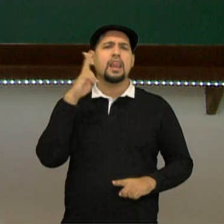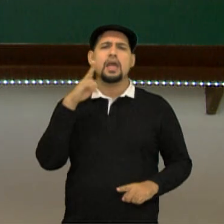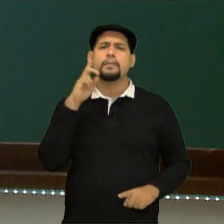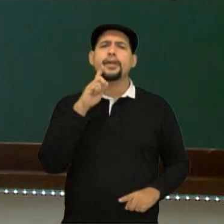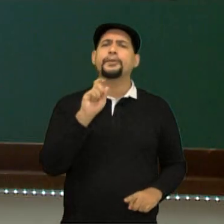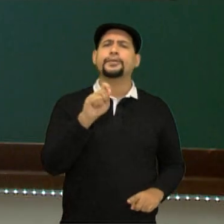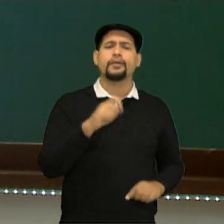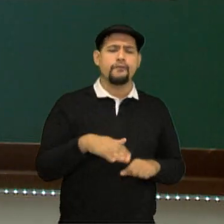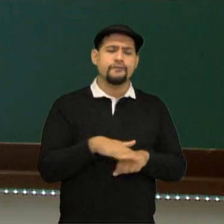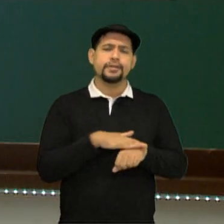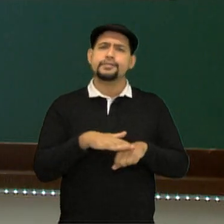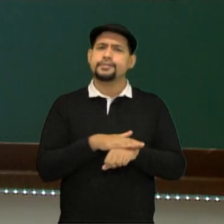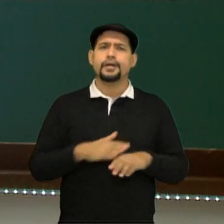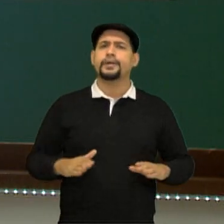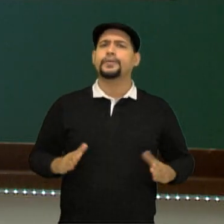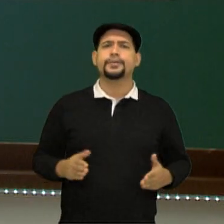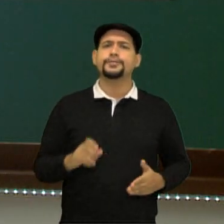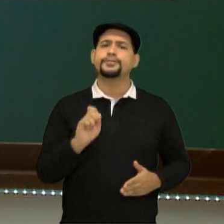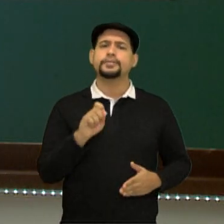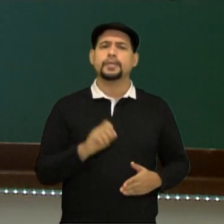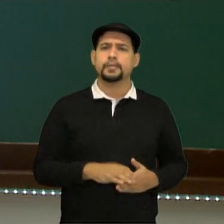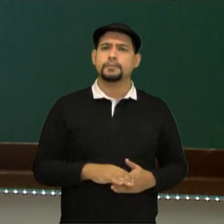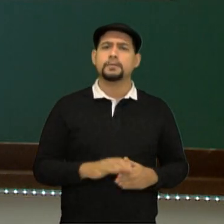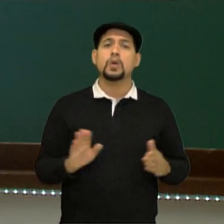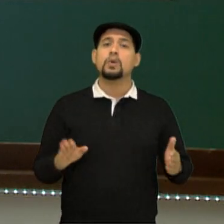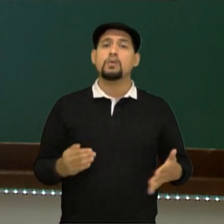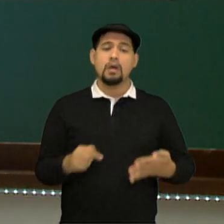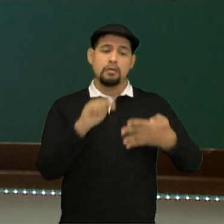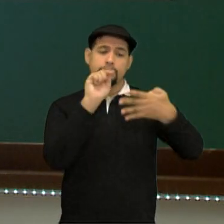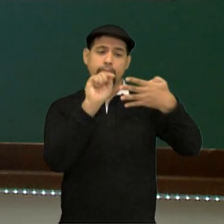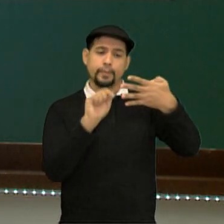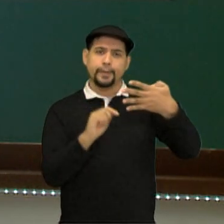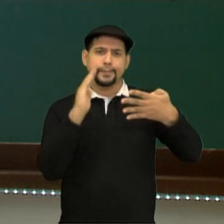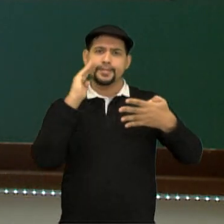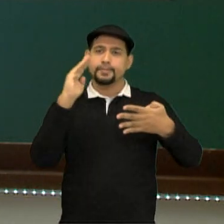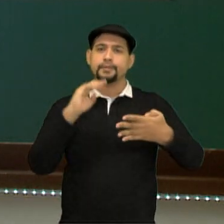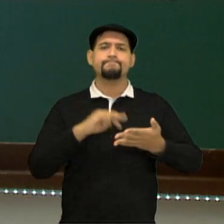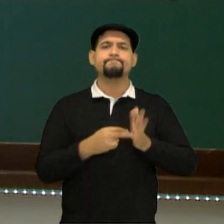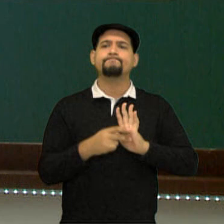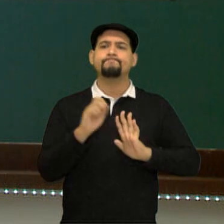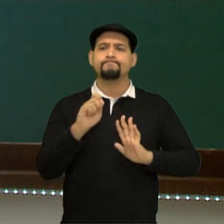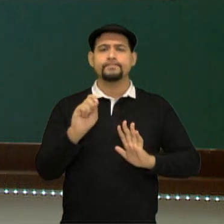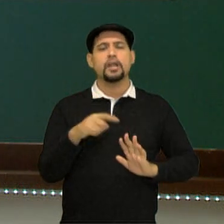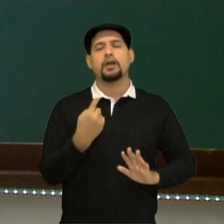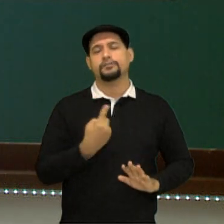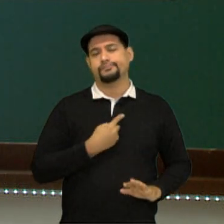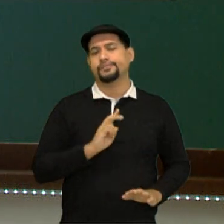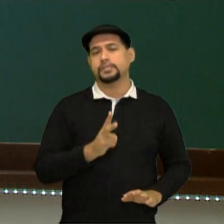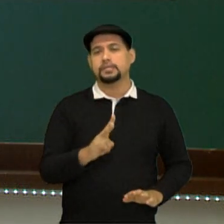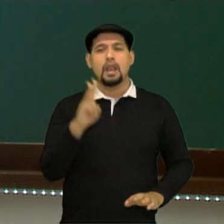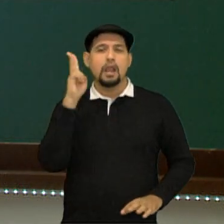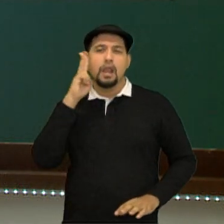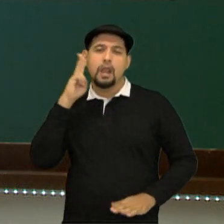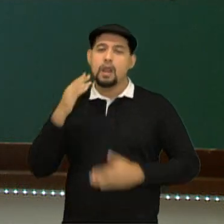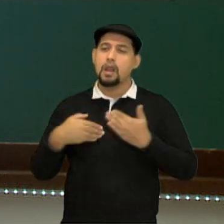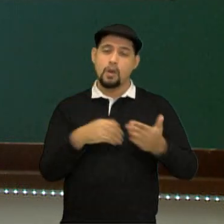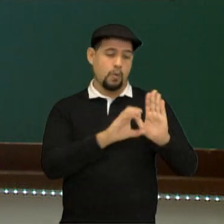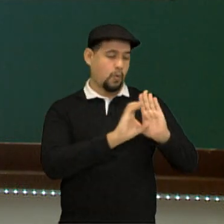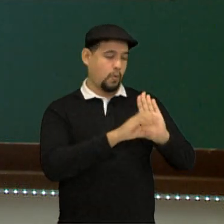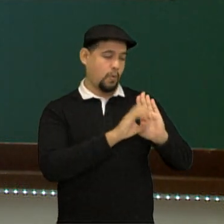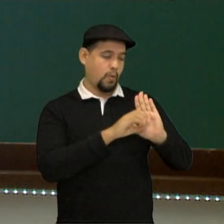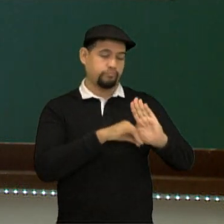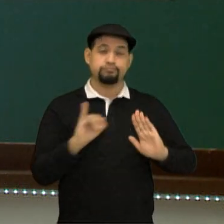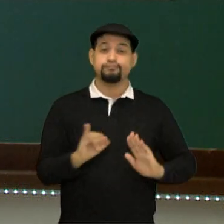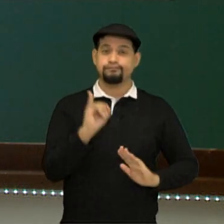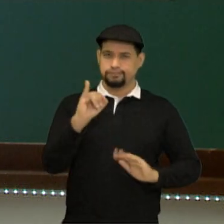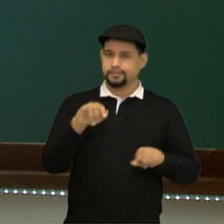vai conversar hoje, quais são os tópicos principais. Obviamente a gente vai ter que sempre relembrar os conceitos